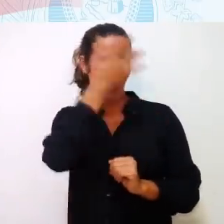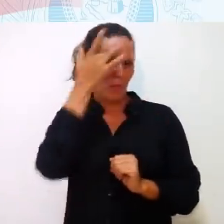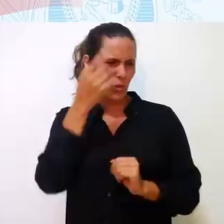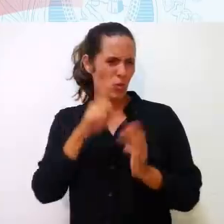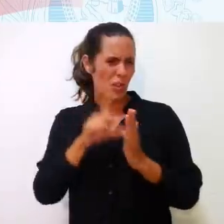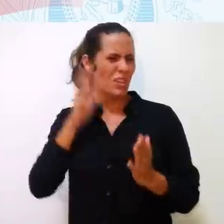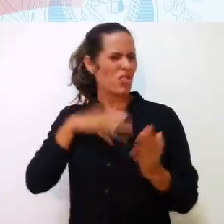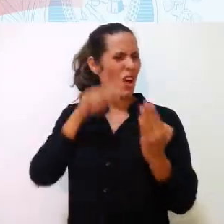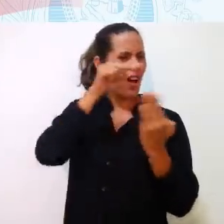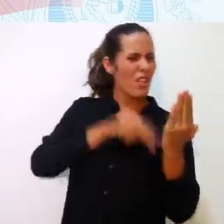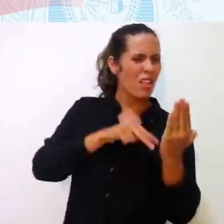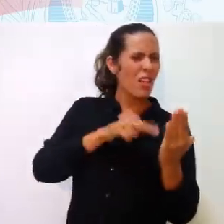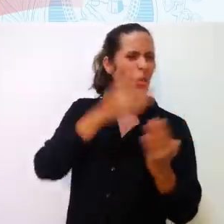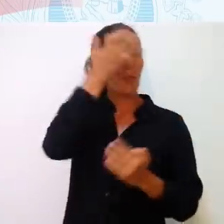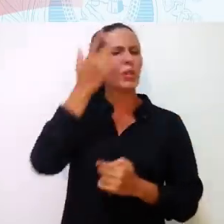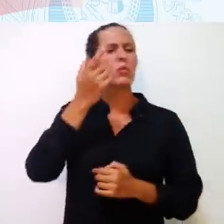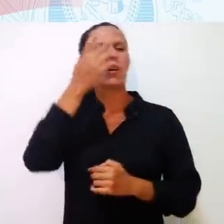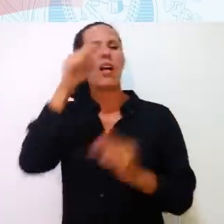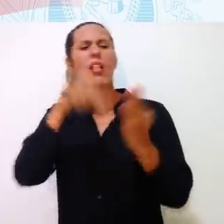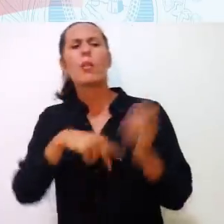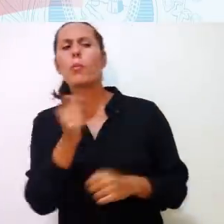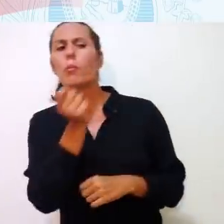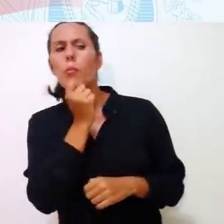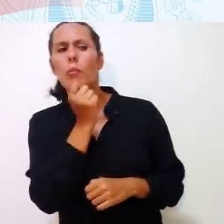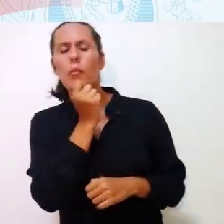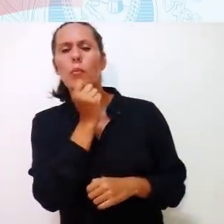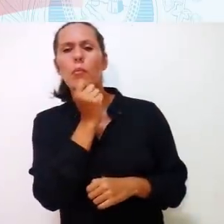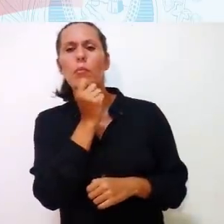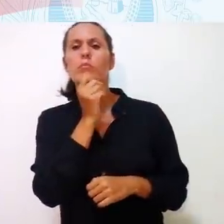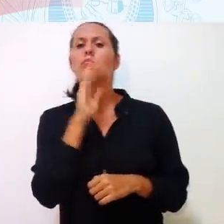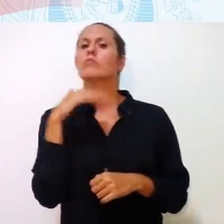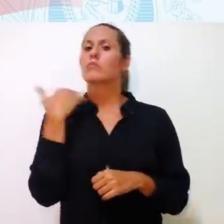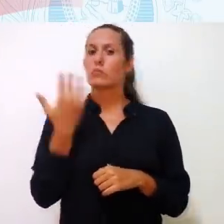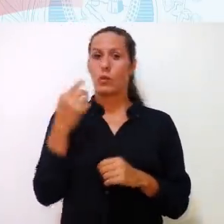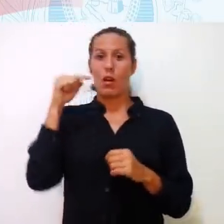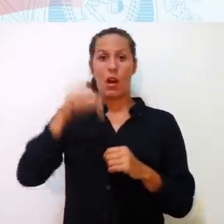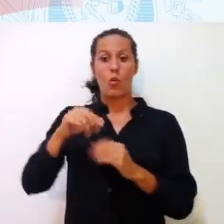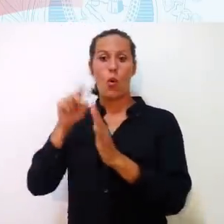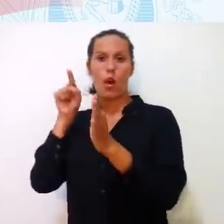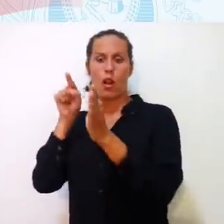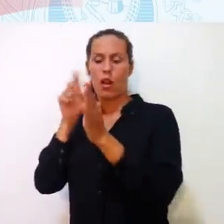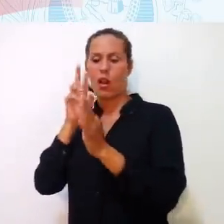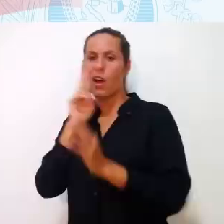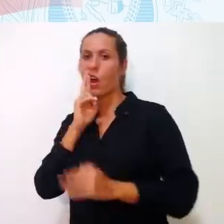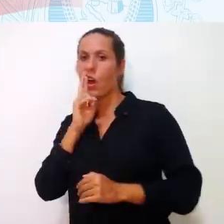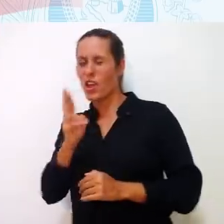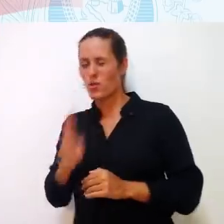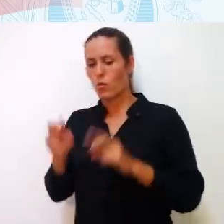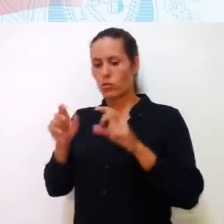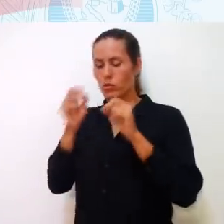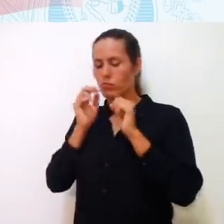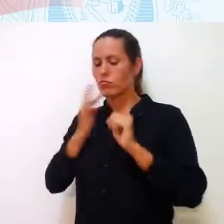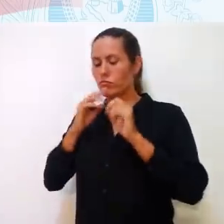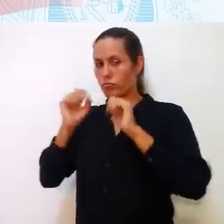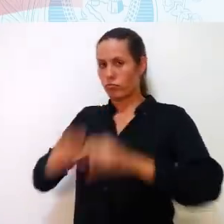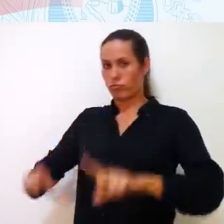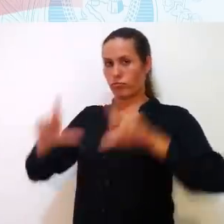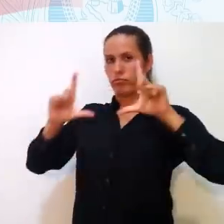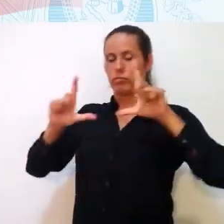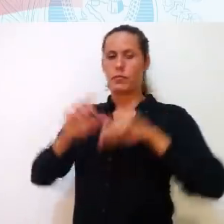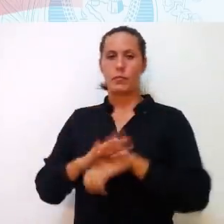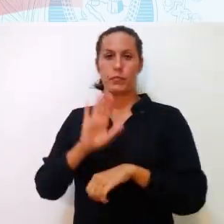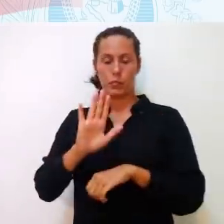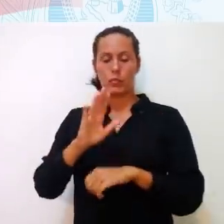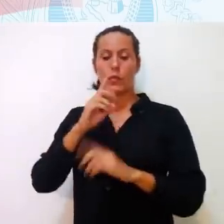texto ele é feito para pessoas que já leram o livro ou para quem ainda não leu o livro? Se liga aí nas respostas que estão aparecendo agora